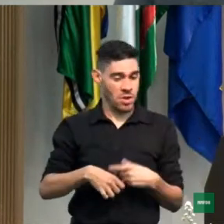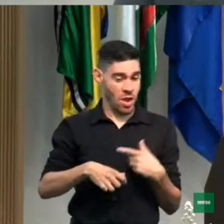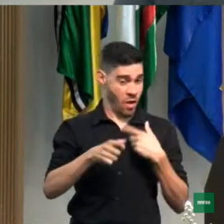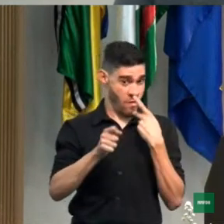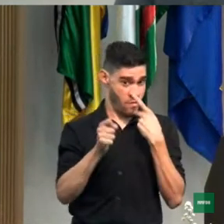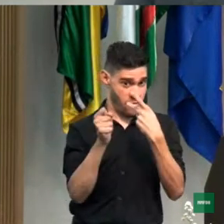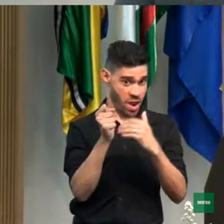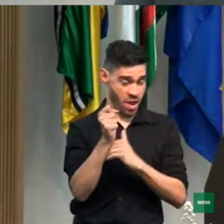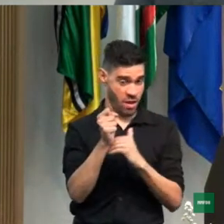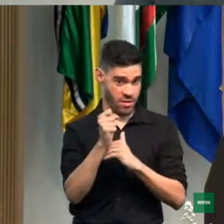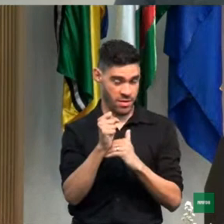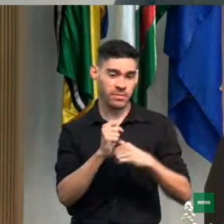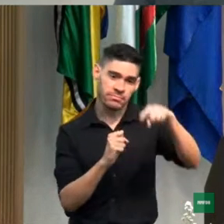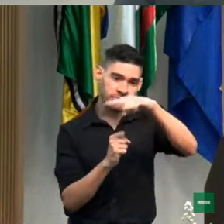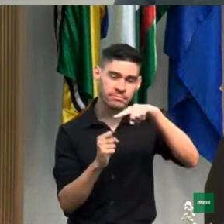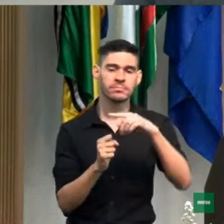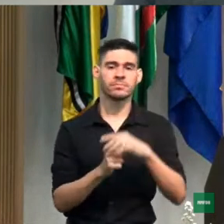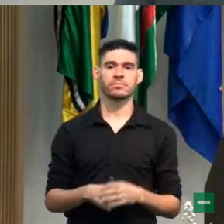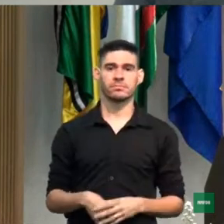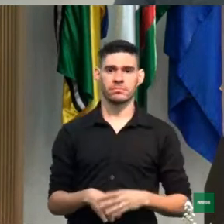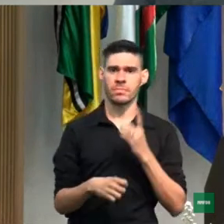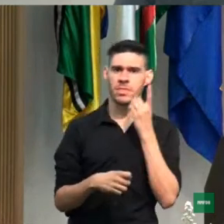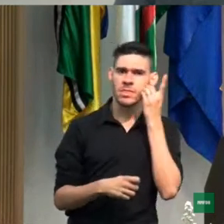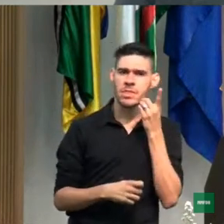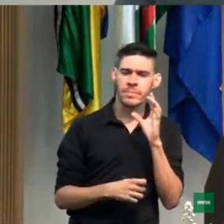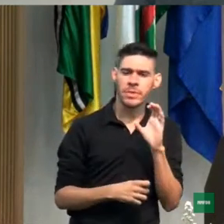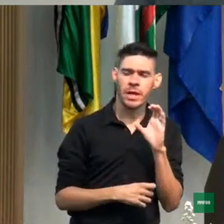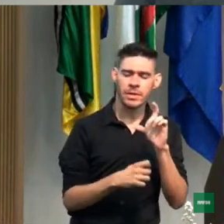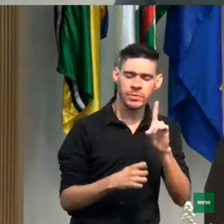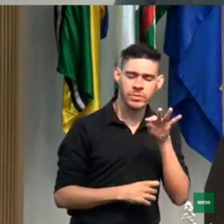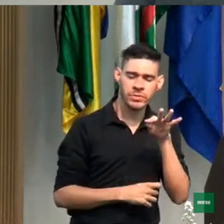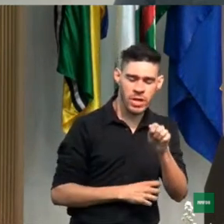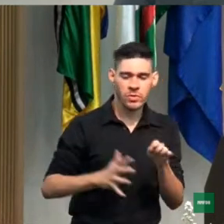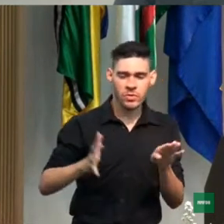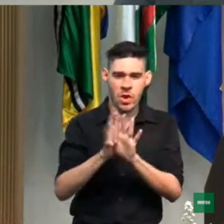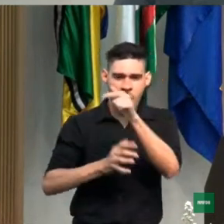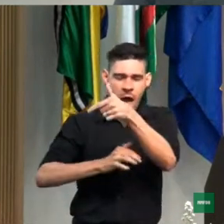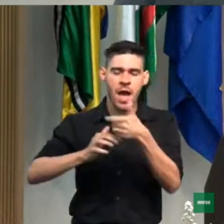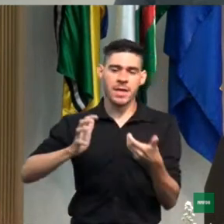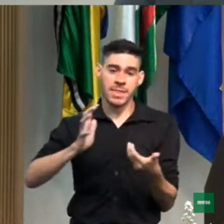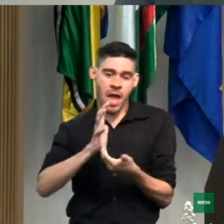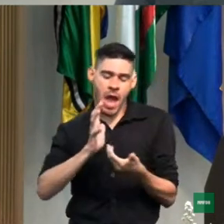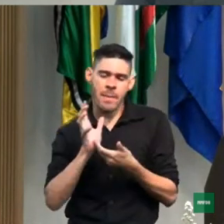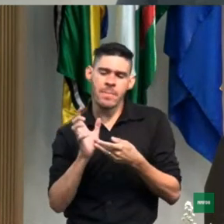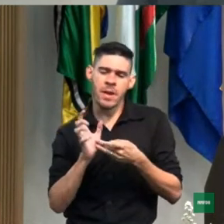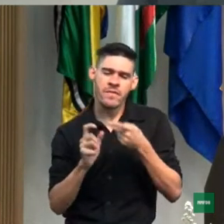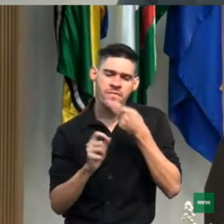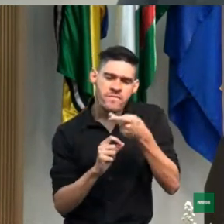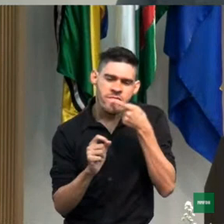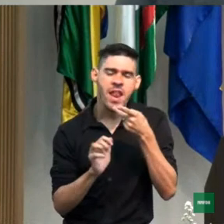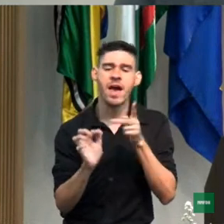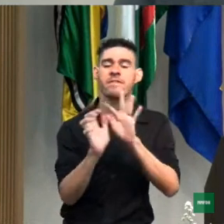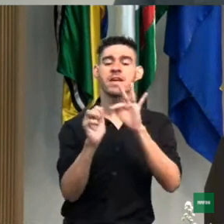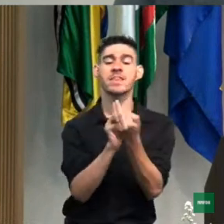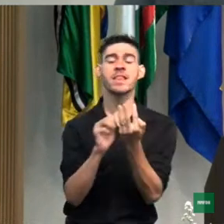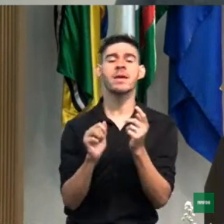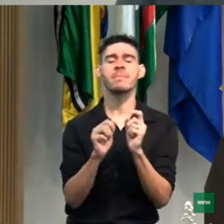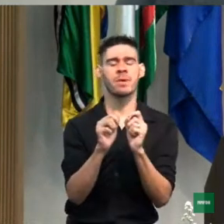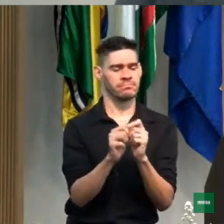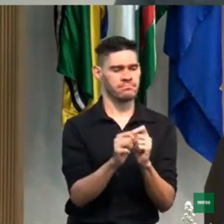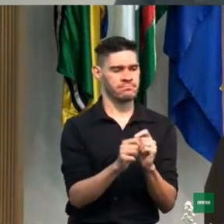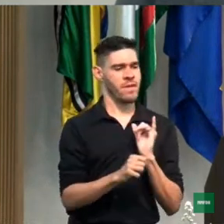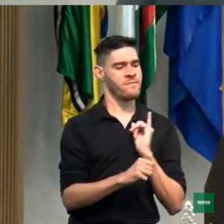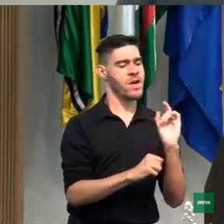Quando o deputado Diego chegou lá na Câmara e que ele falava de família, dizia o seguinte para ele: esse assunto está